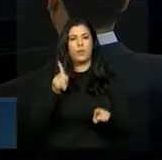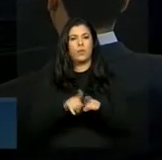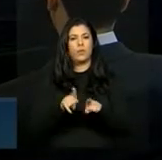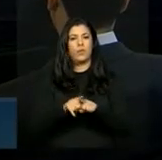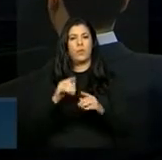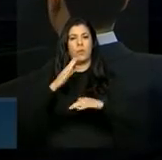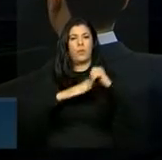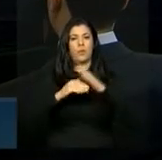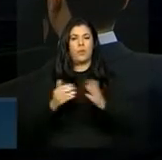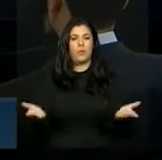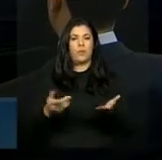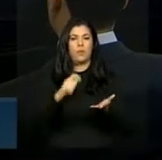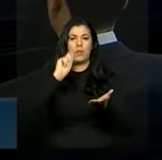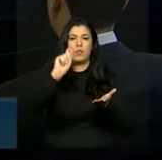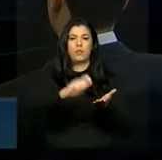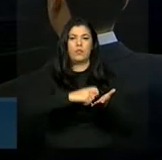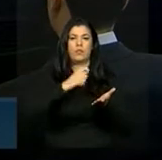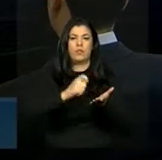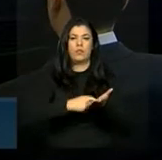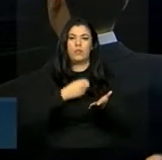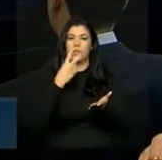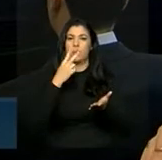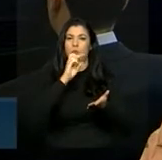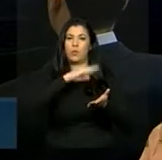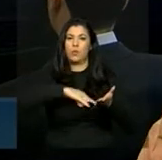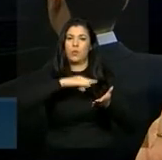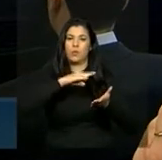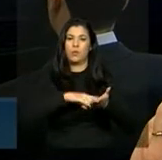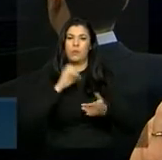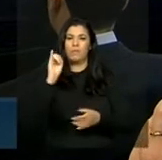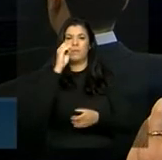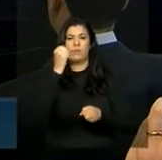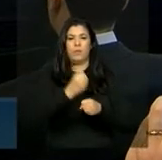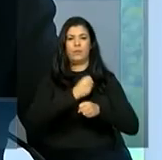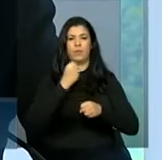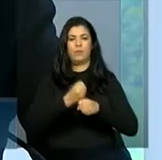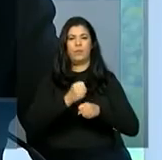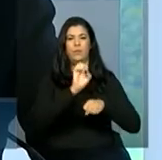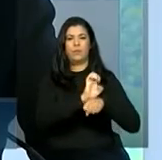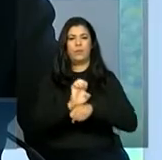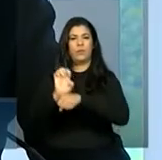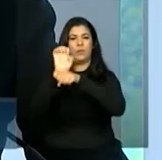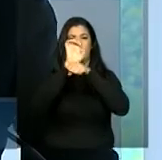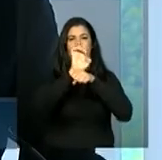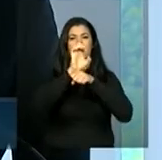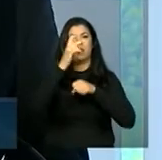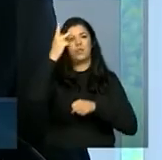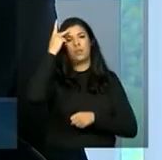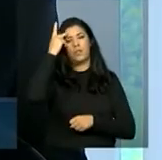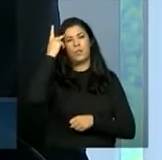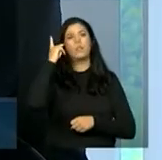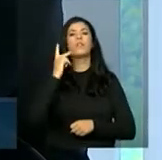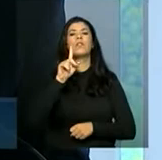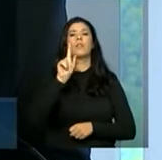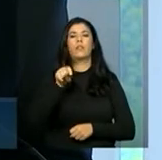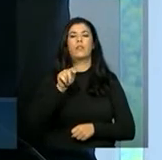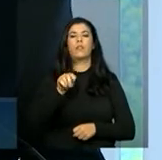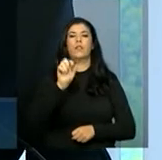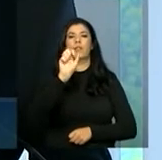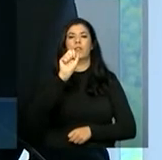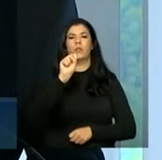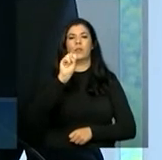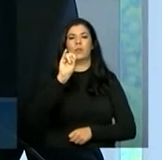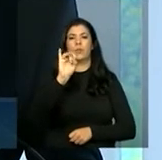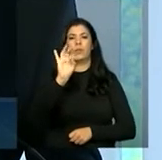ato de assinatura de duas importantes obras para o estado de São Paulo em uma delas o sistema São